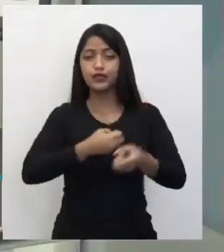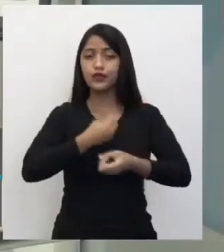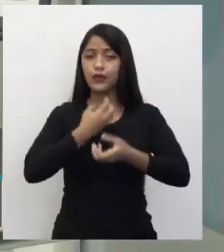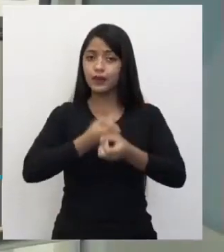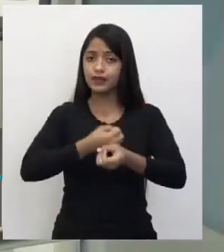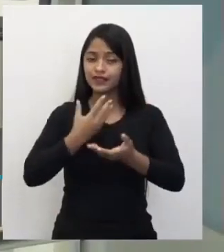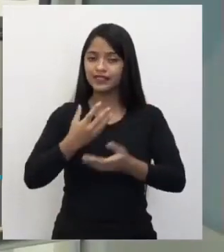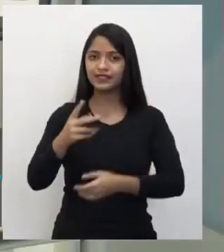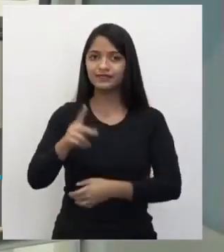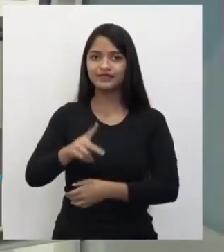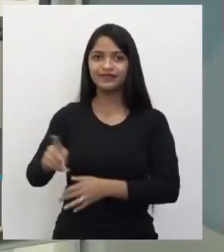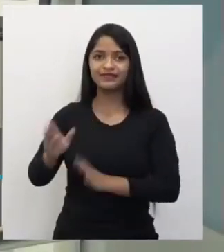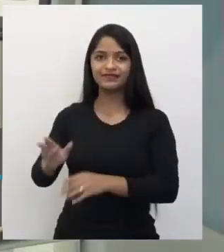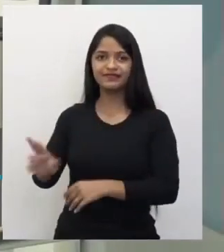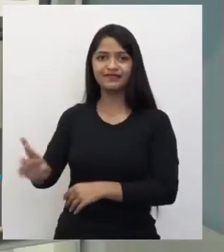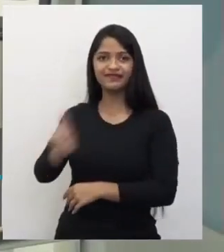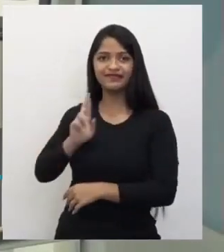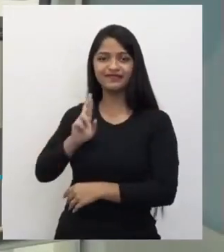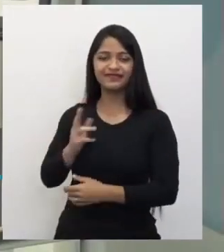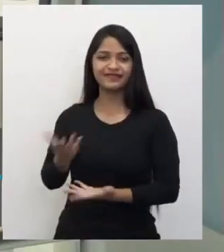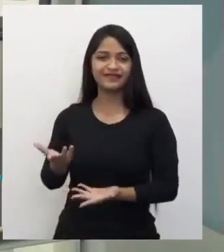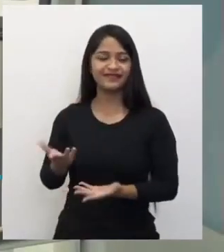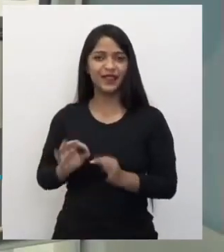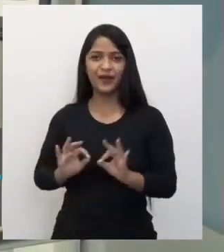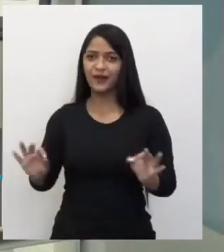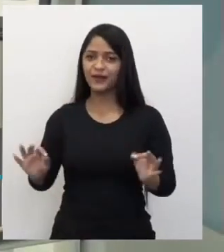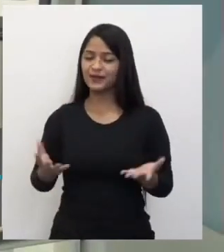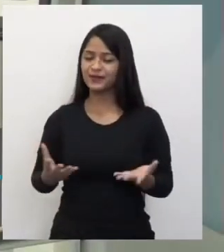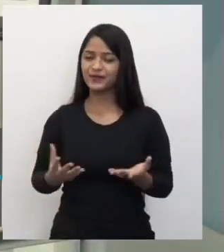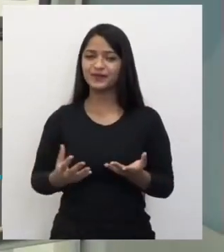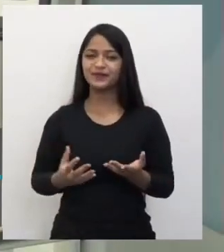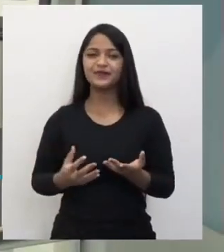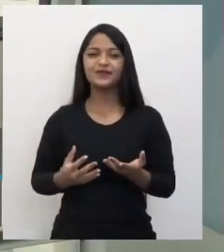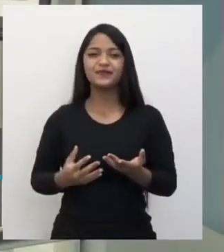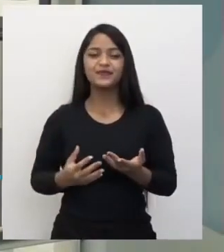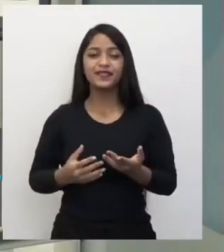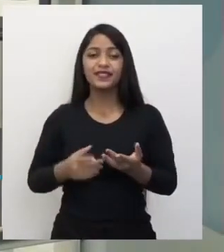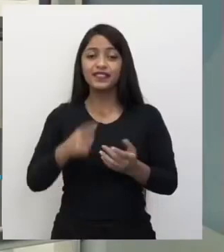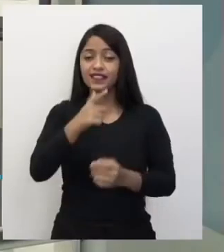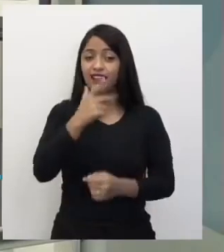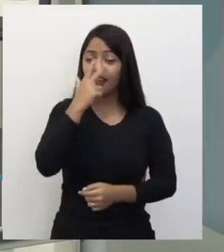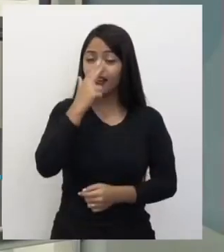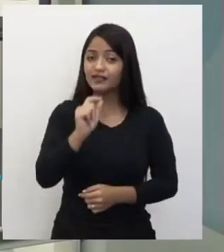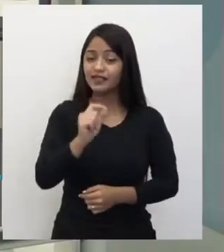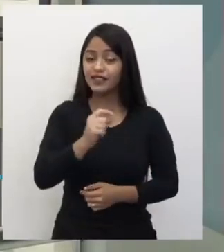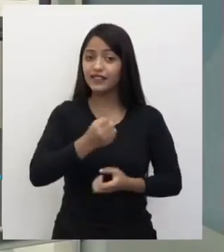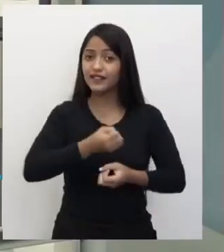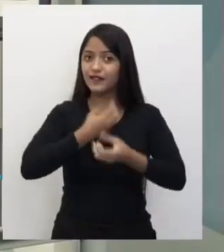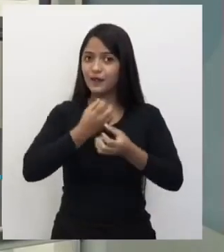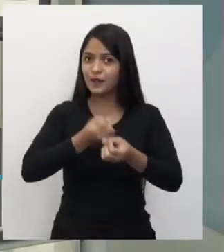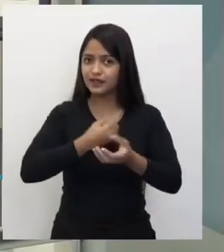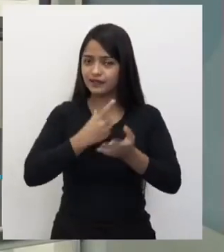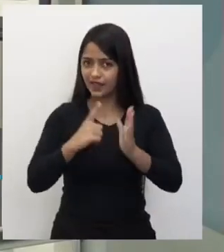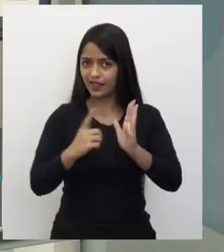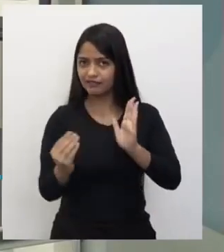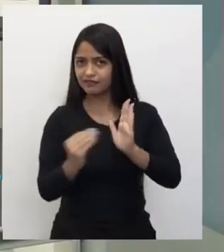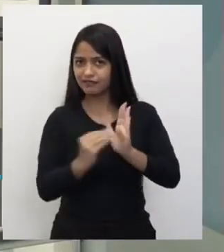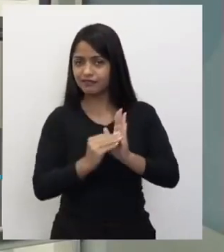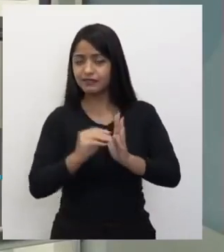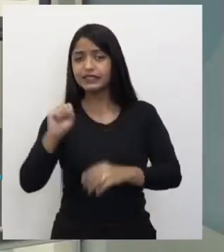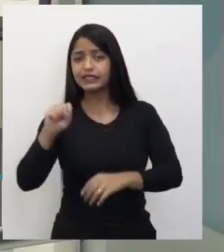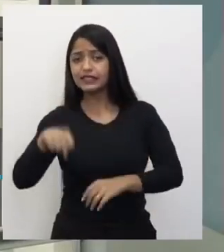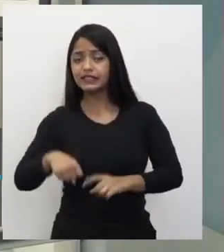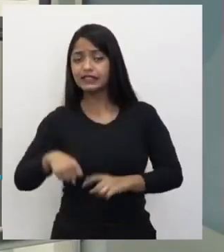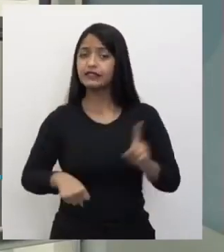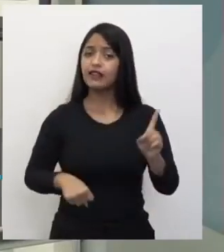professora dando a resposta é ótimo, né? Tenho que reformular. Você acha que essa informação, ela aparece no texto? Sim